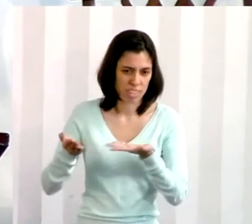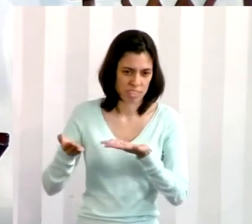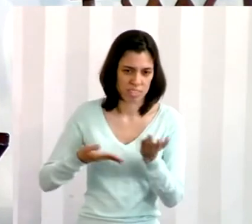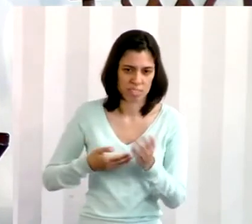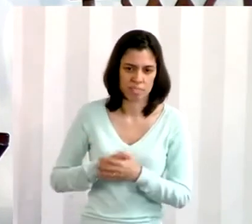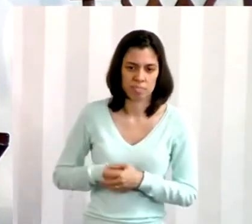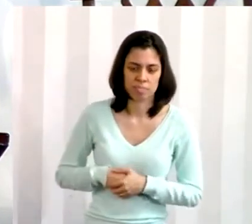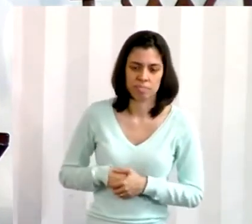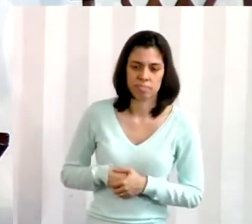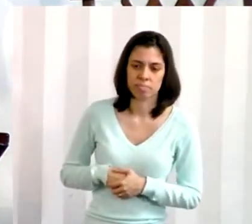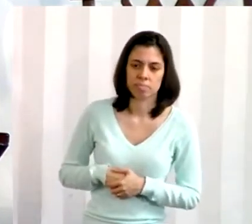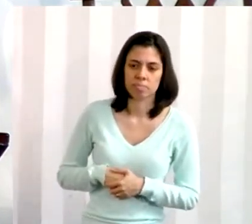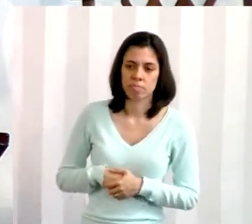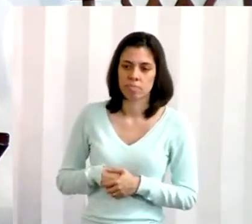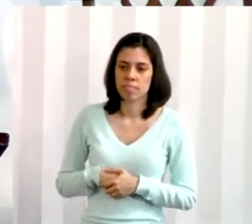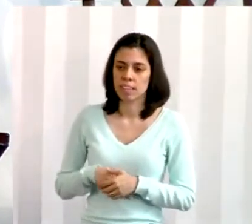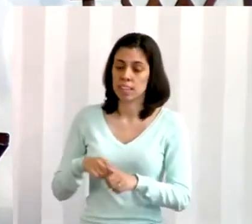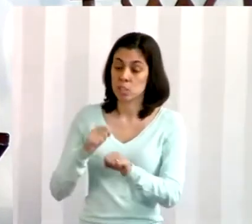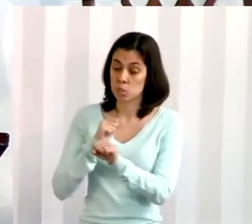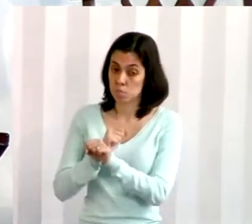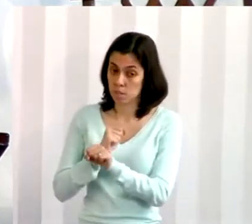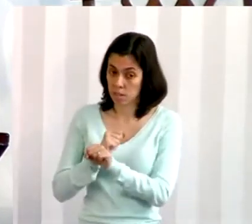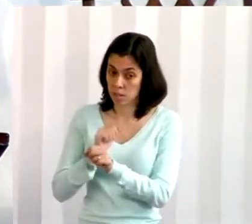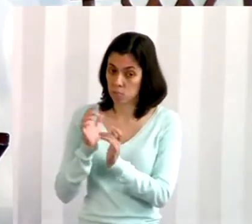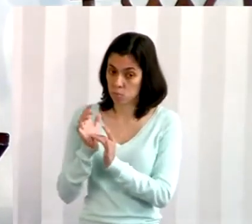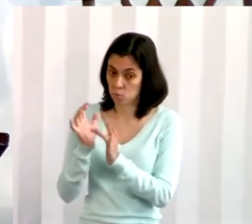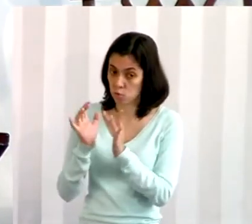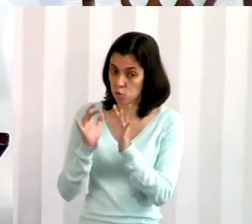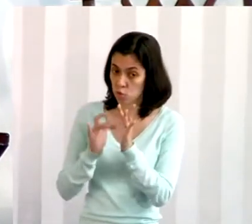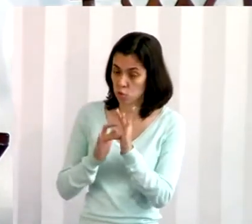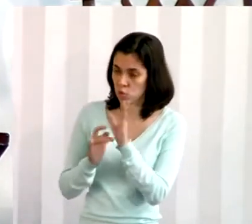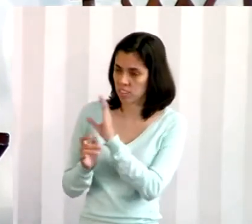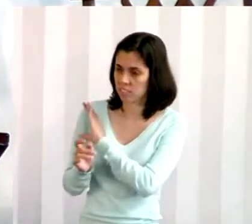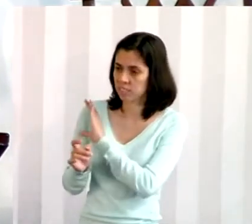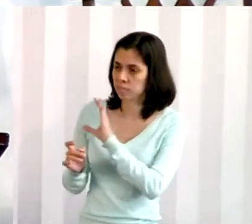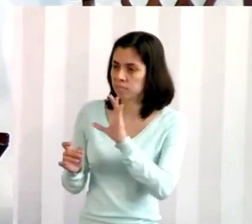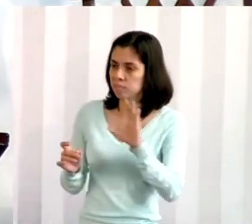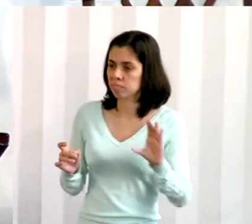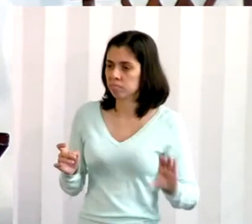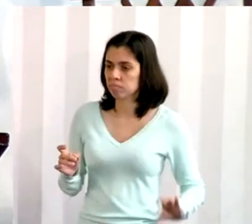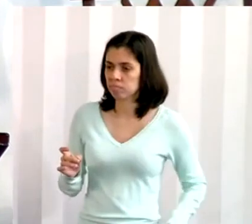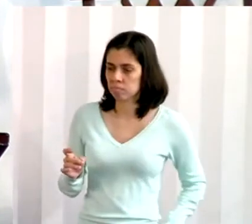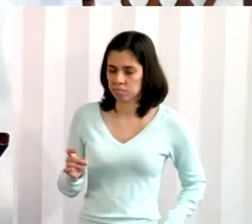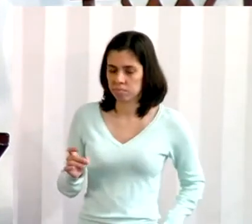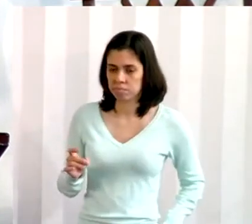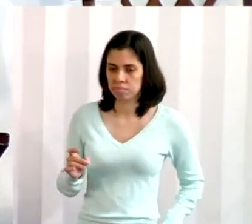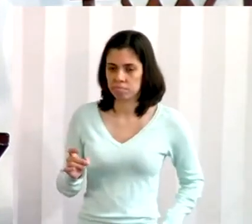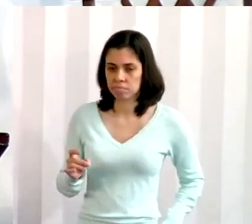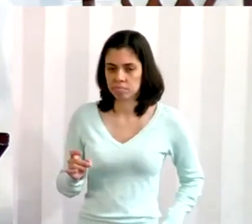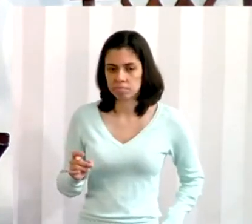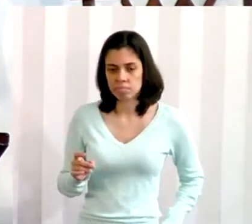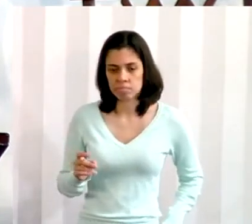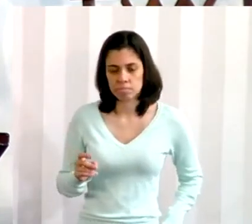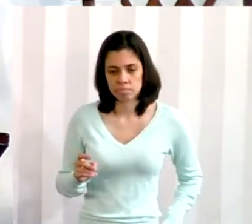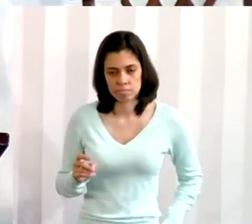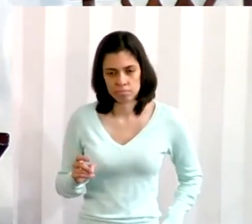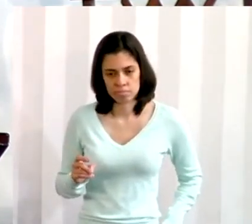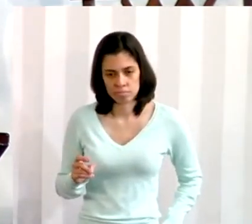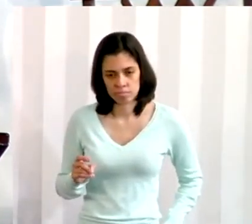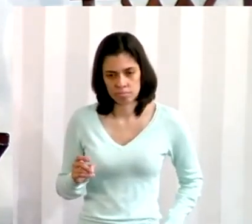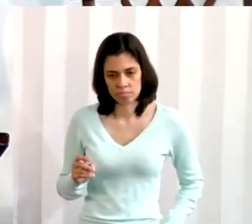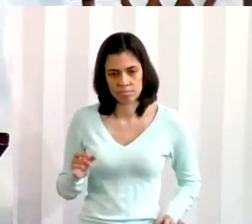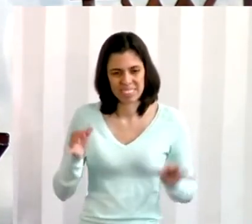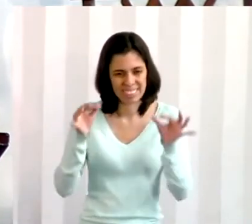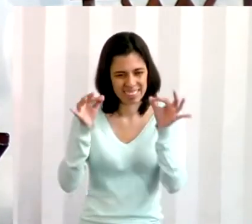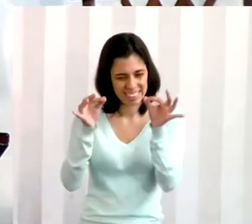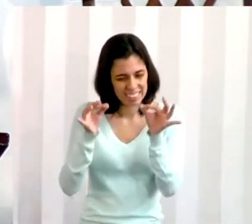esperar o Senhor Jesus Cristo, a viver os tempos difíceis sem julgar uns aos outros, numa